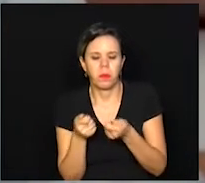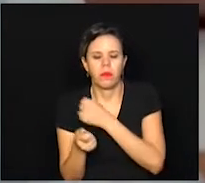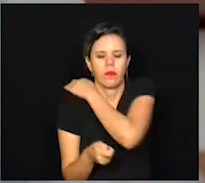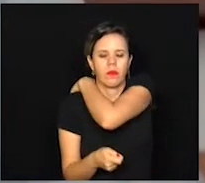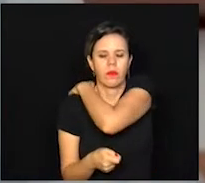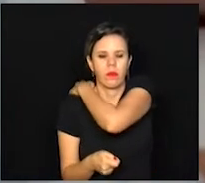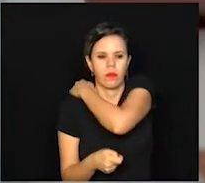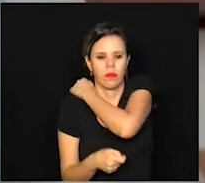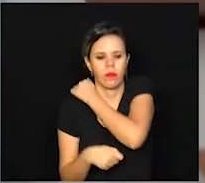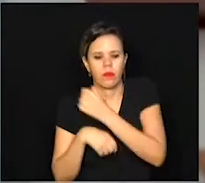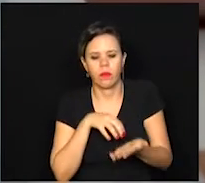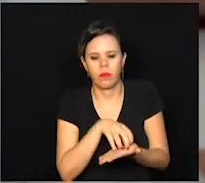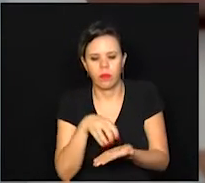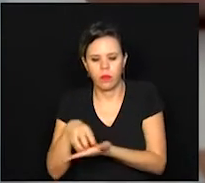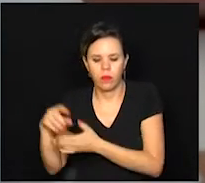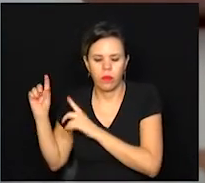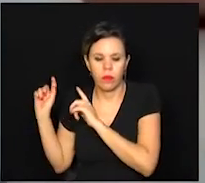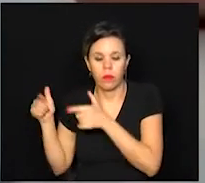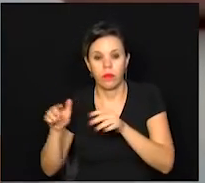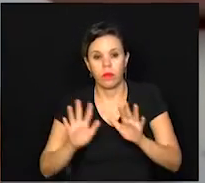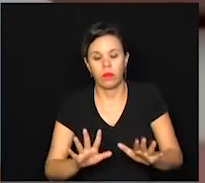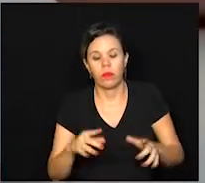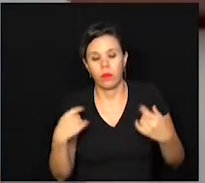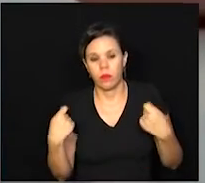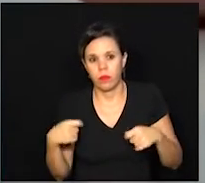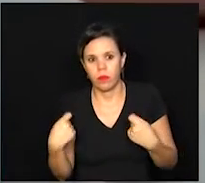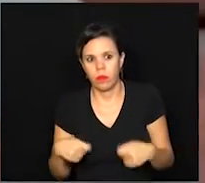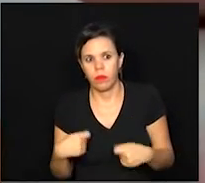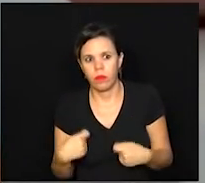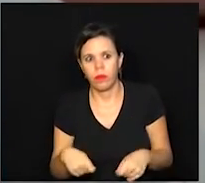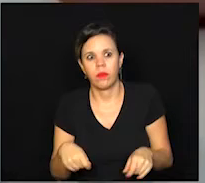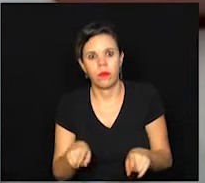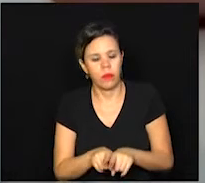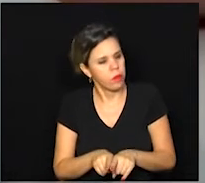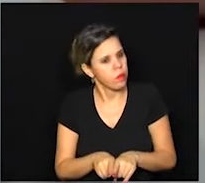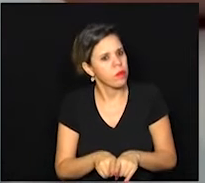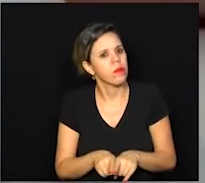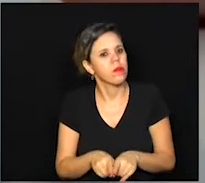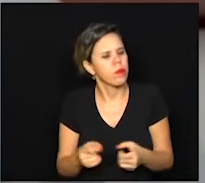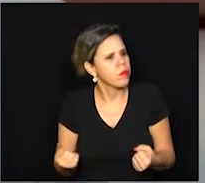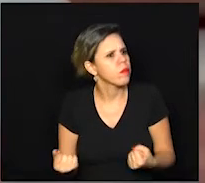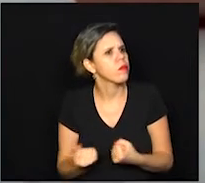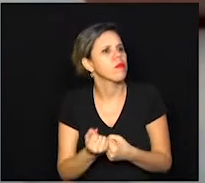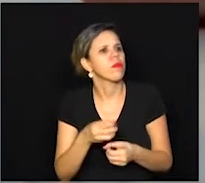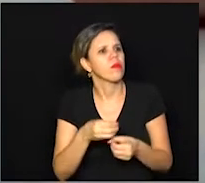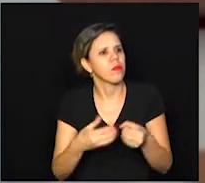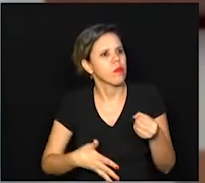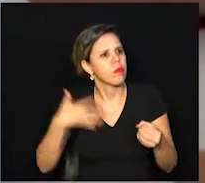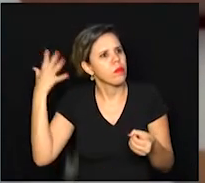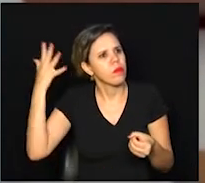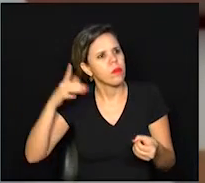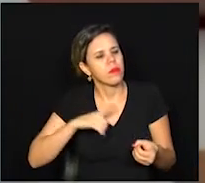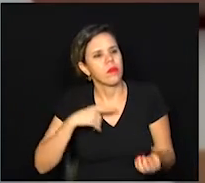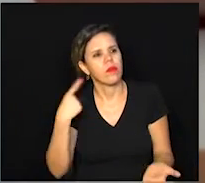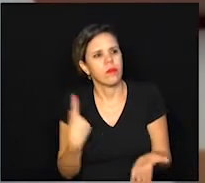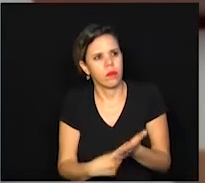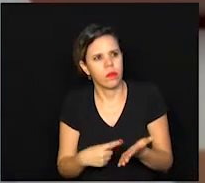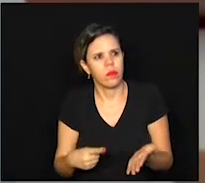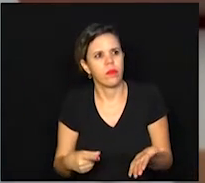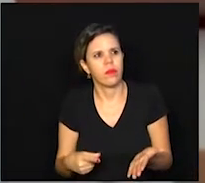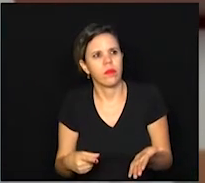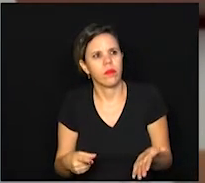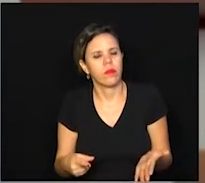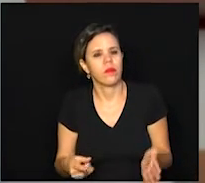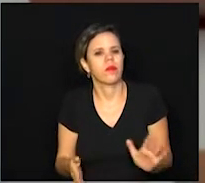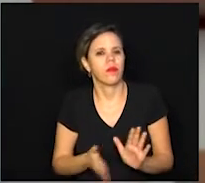dos setores conservadores, mas a gente precisa ir também pautando, precisamos ter uma agenda propositiva, a